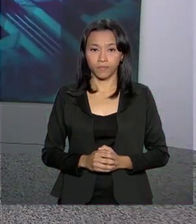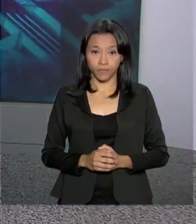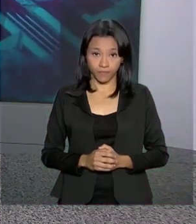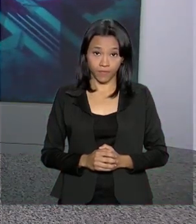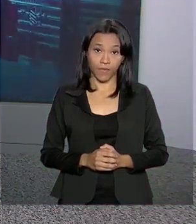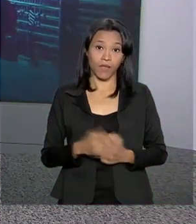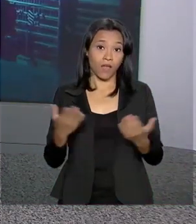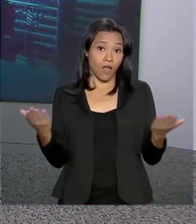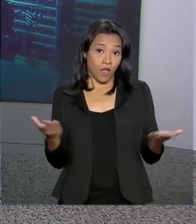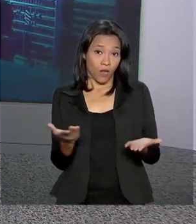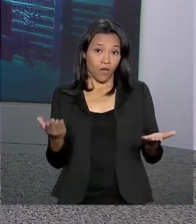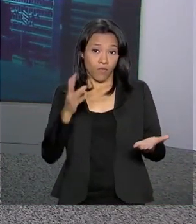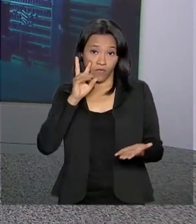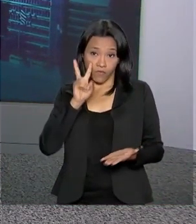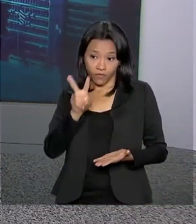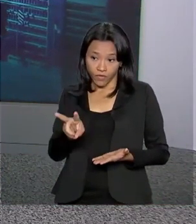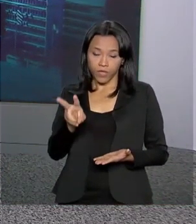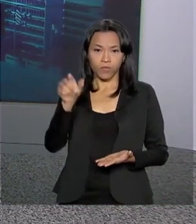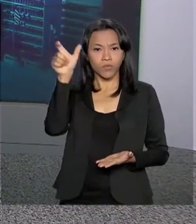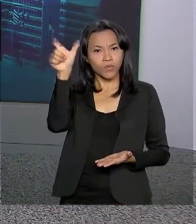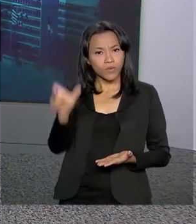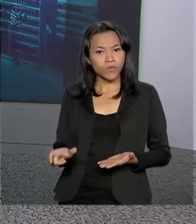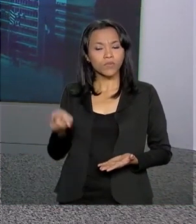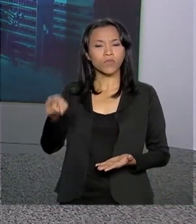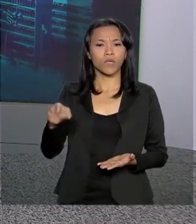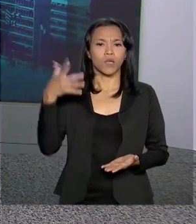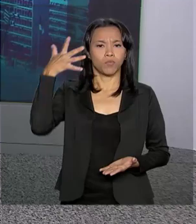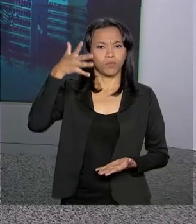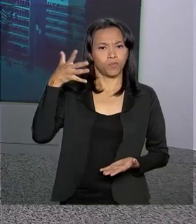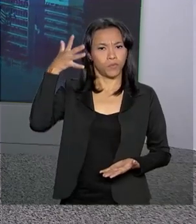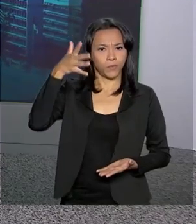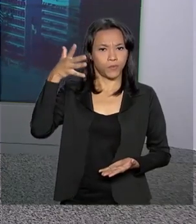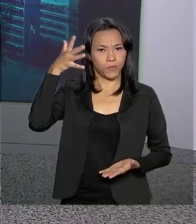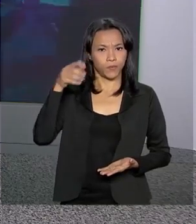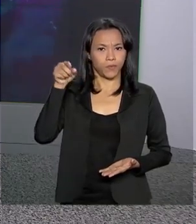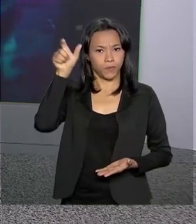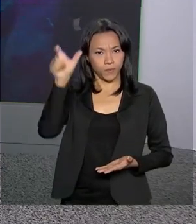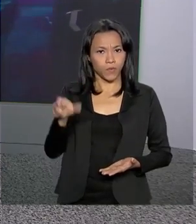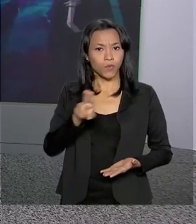Nós acompanhamos ao vivo o pronunciamento do porta-voz da Presidência da República,